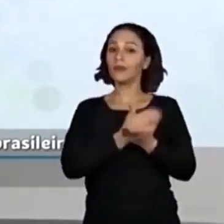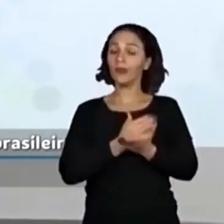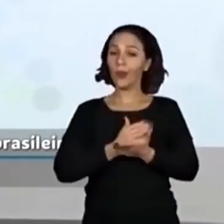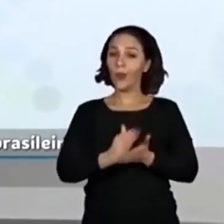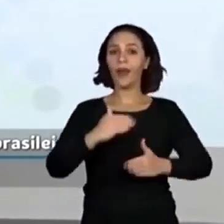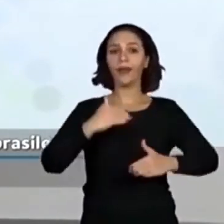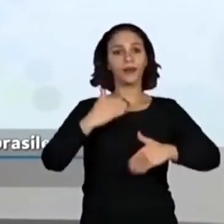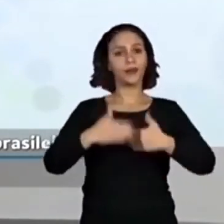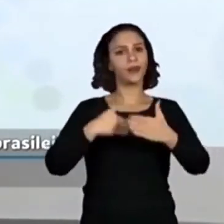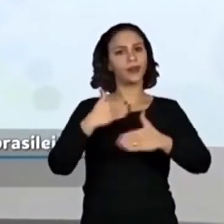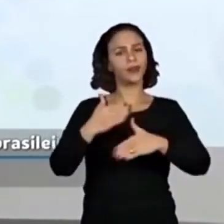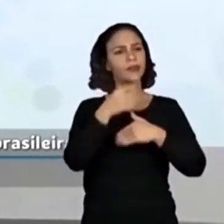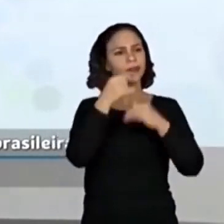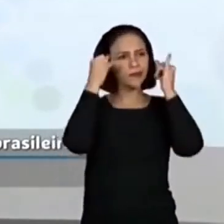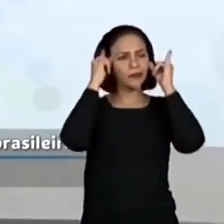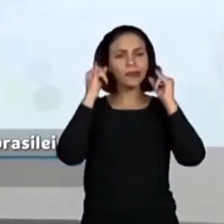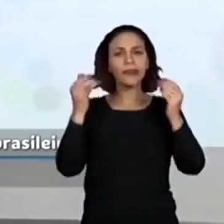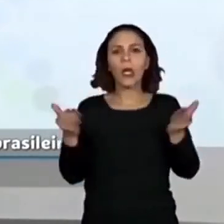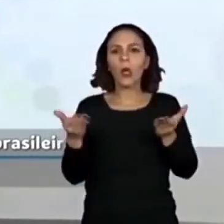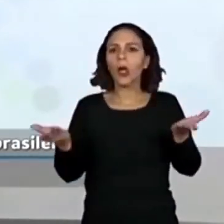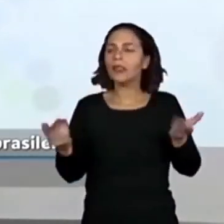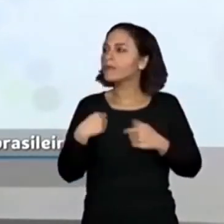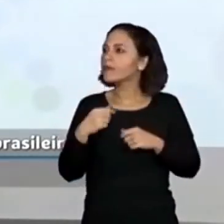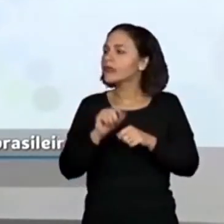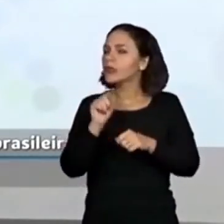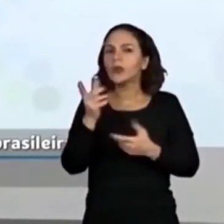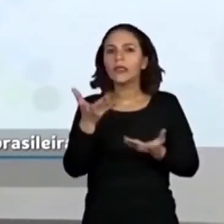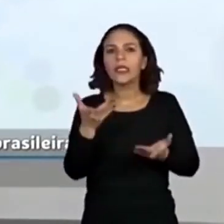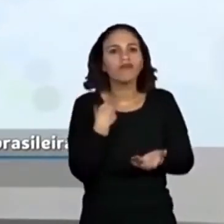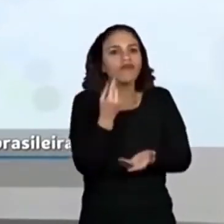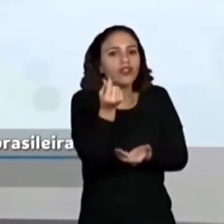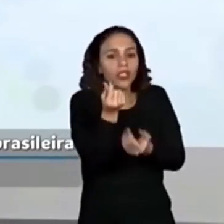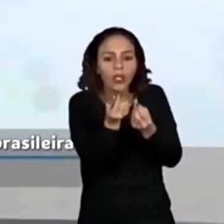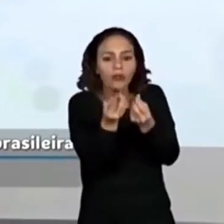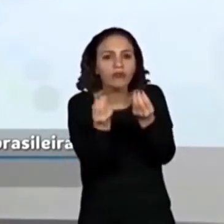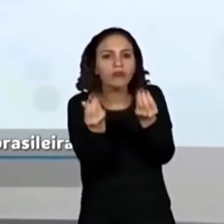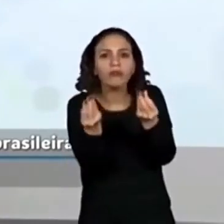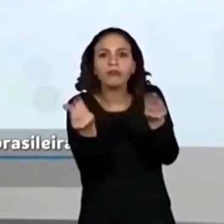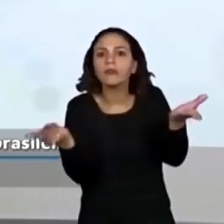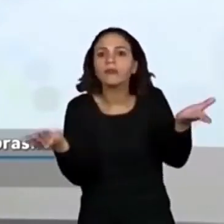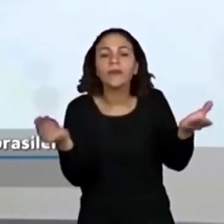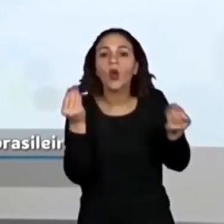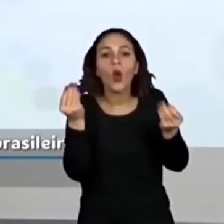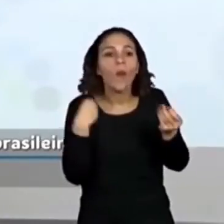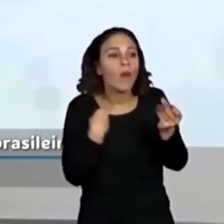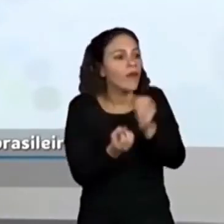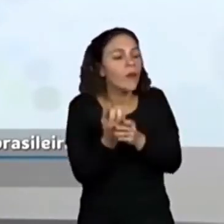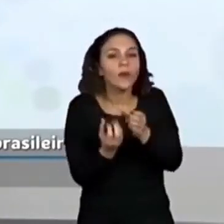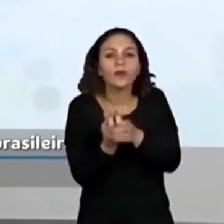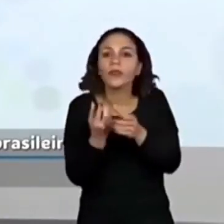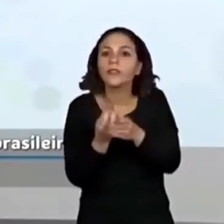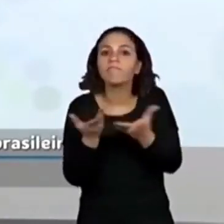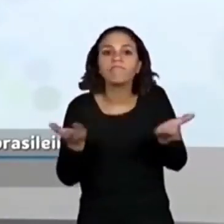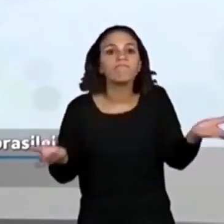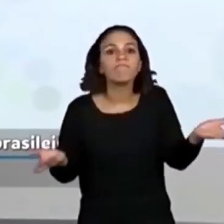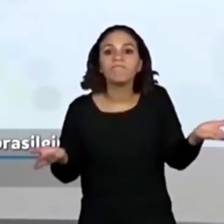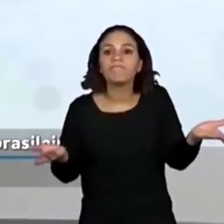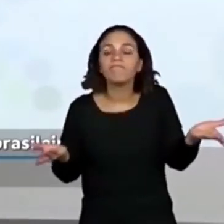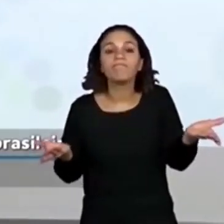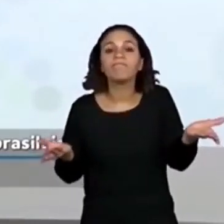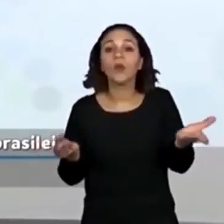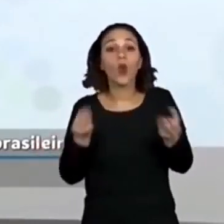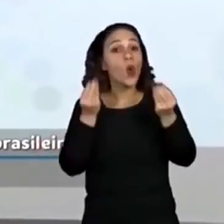fazendeiros ficaram pensando, e agora? O que nós vamos fazer com o nosso dinheiro? O que nós vamos fazer para produzir? Como que nós